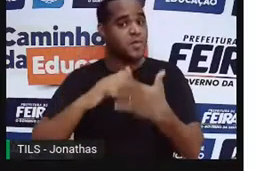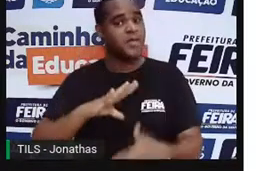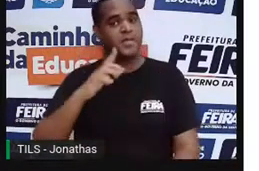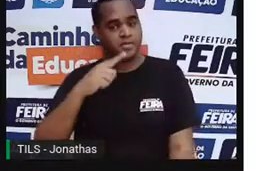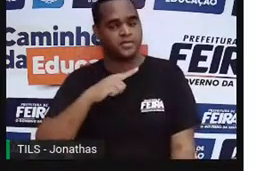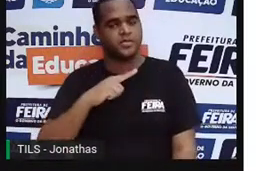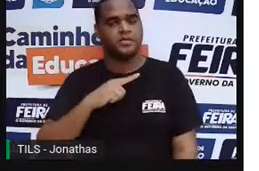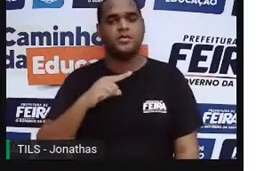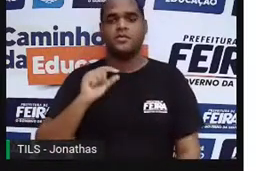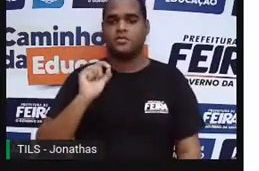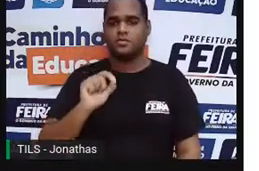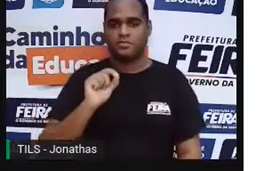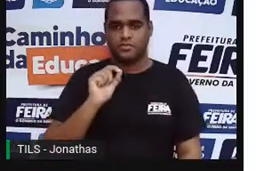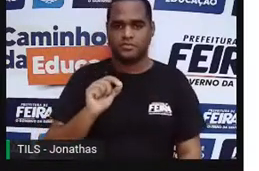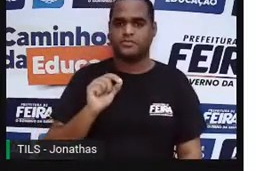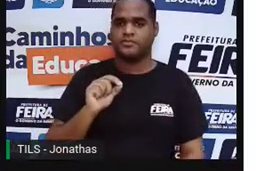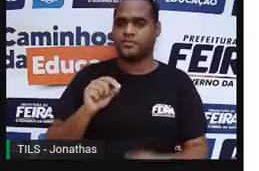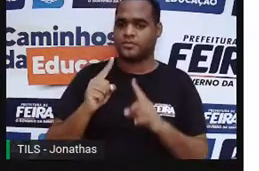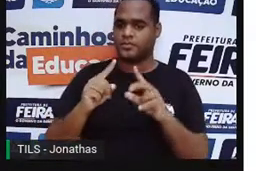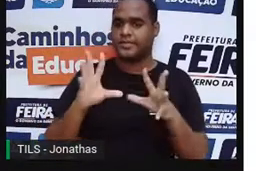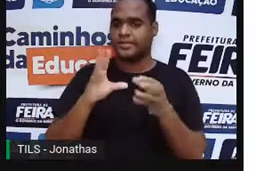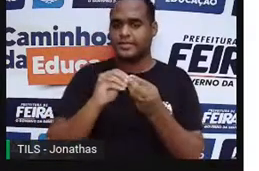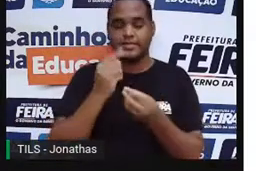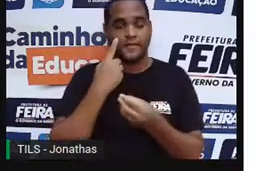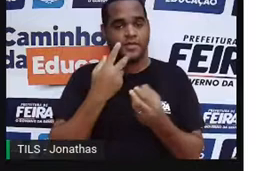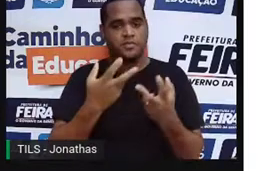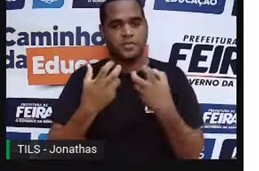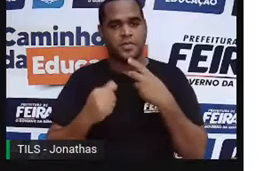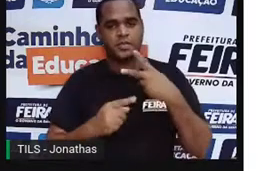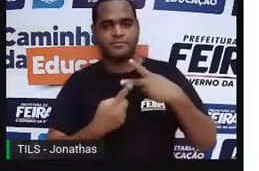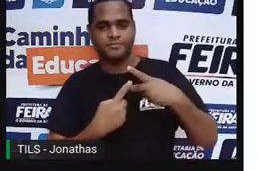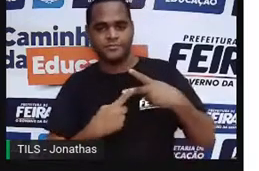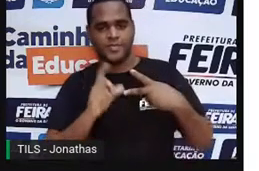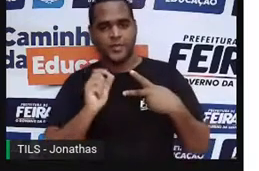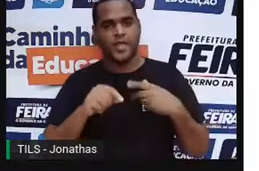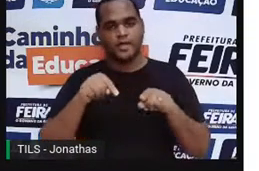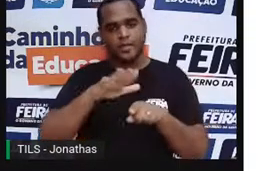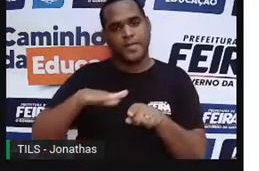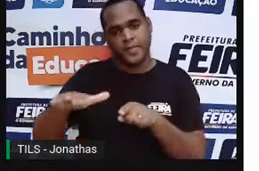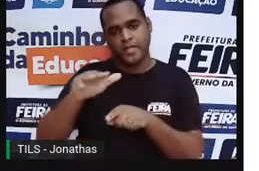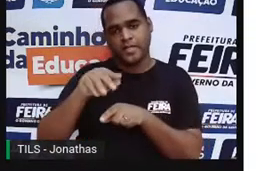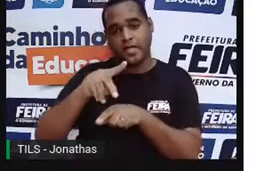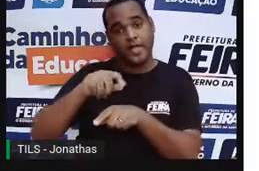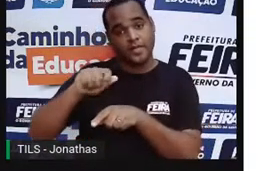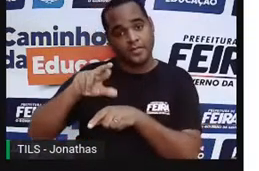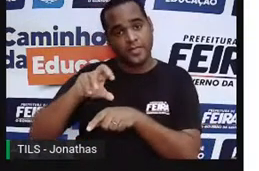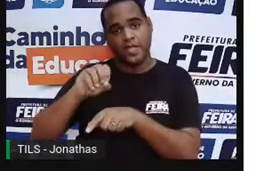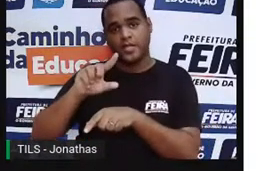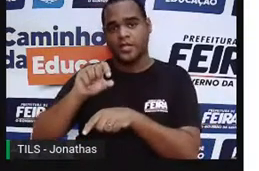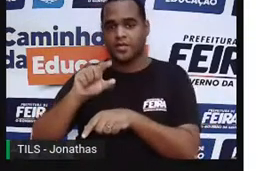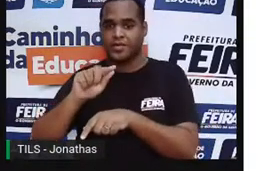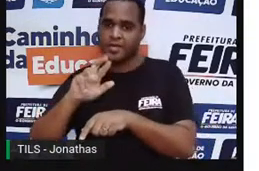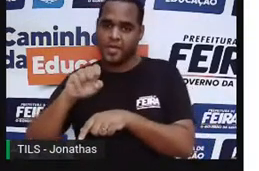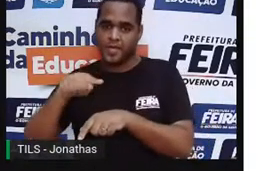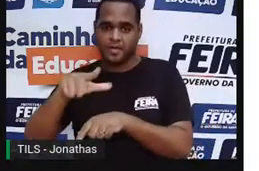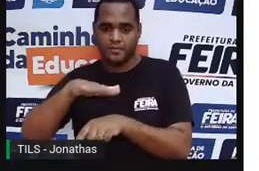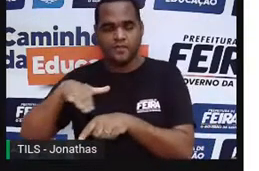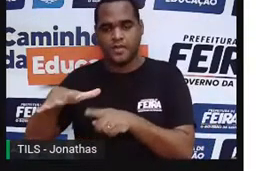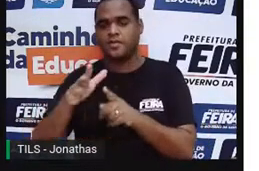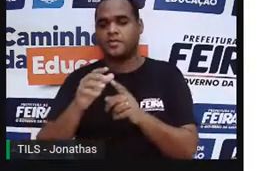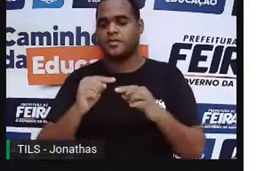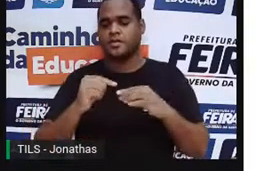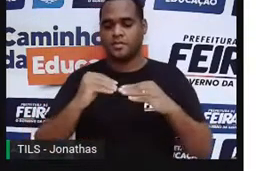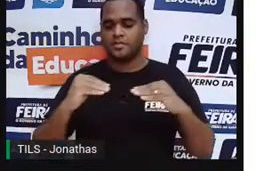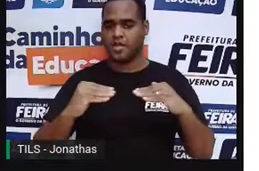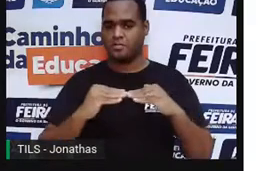e determinar a expressão do cálculo de área de paralelogramos como a gente viu aí né base